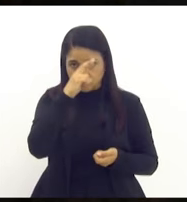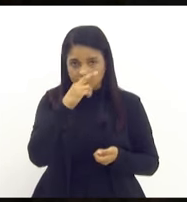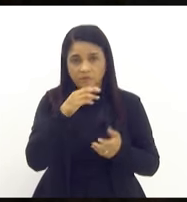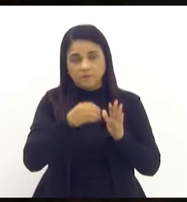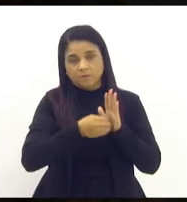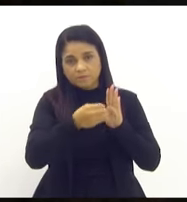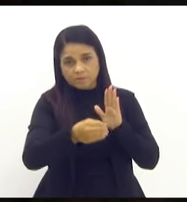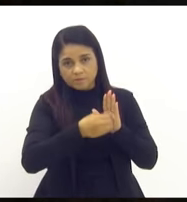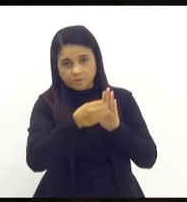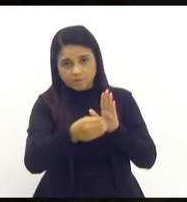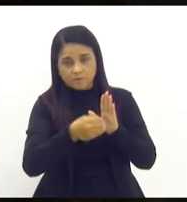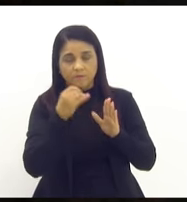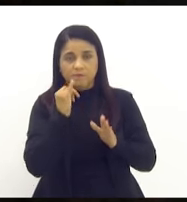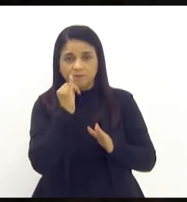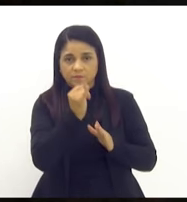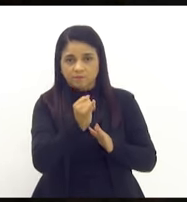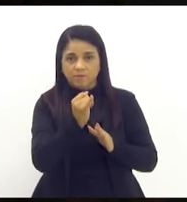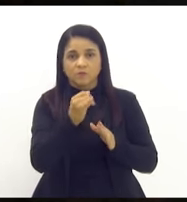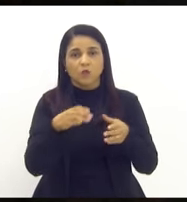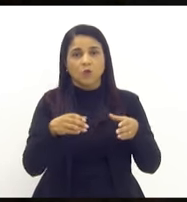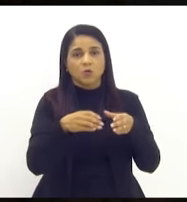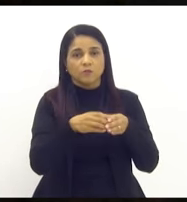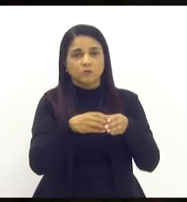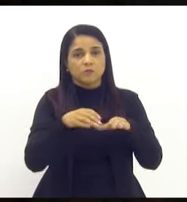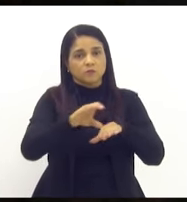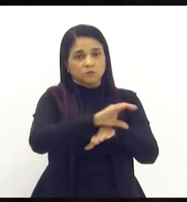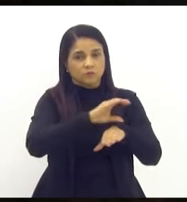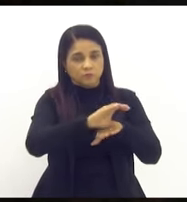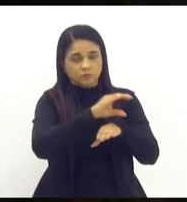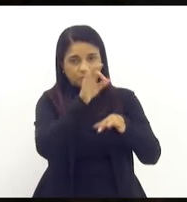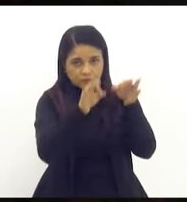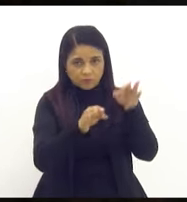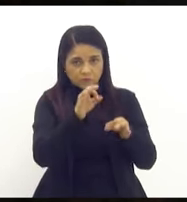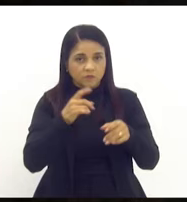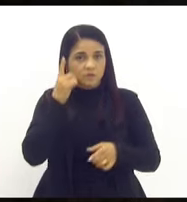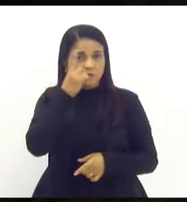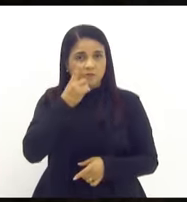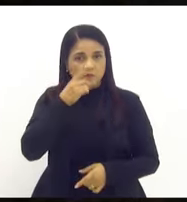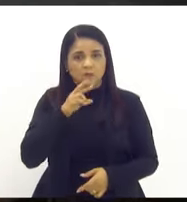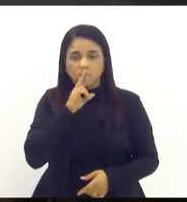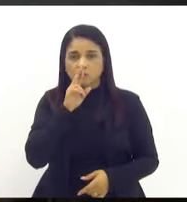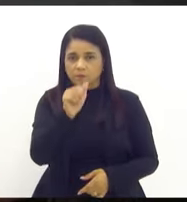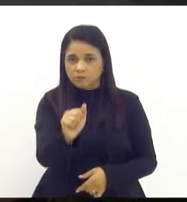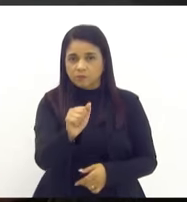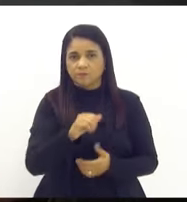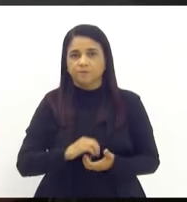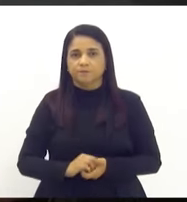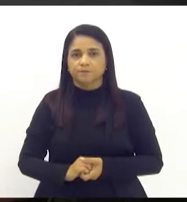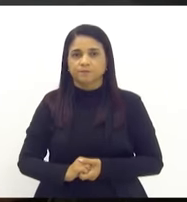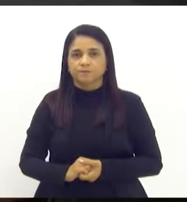para emitir parecer pela comissão de constituição e justiça Deputado rodo